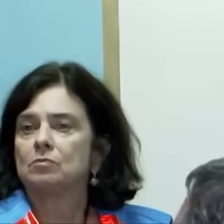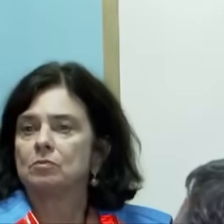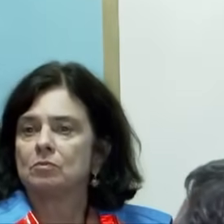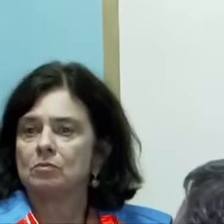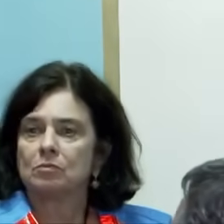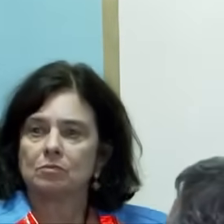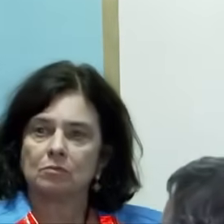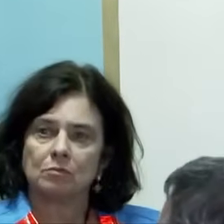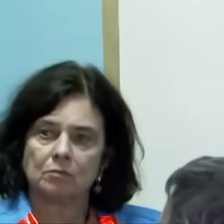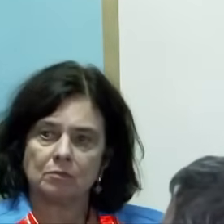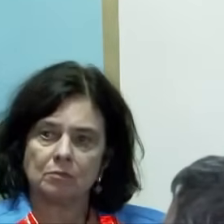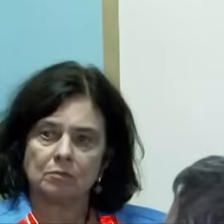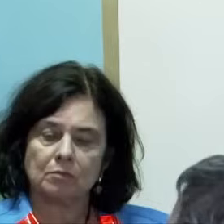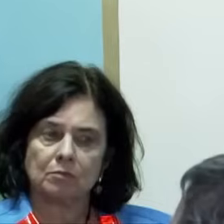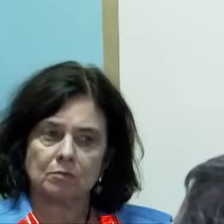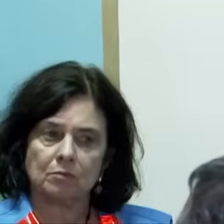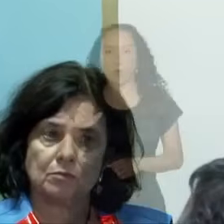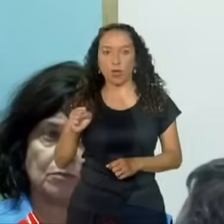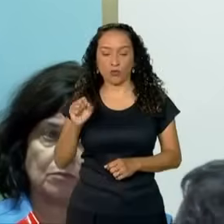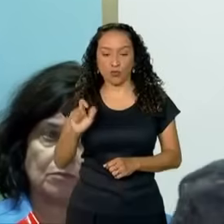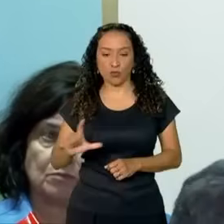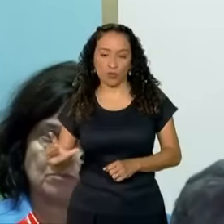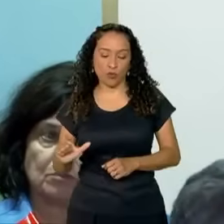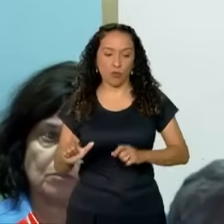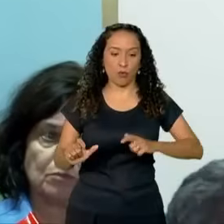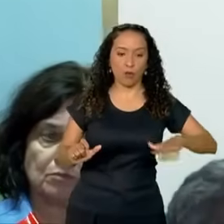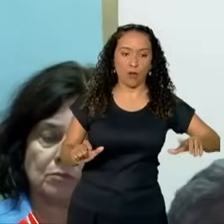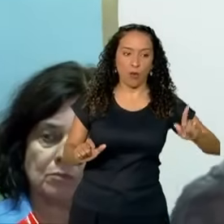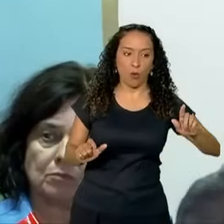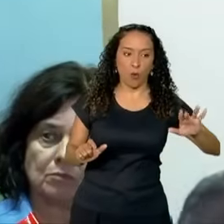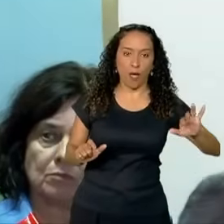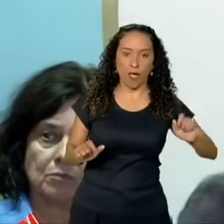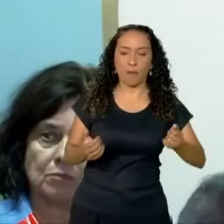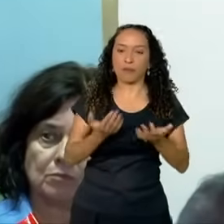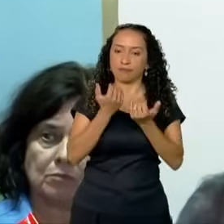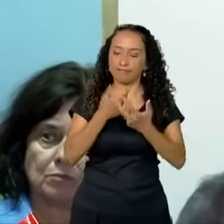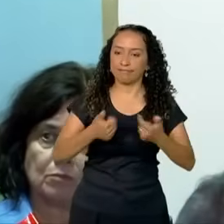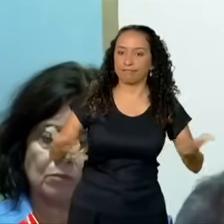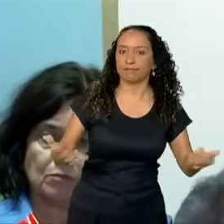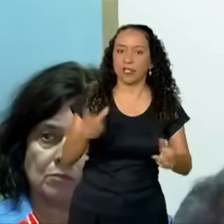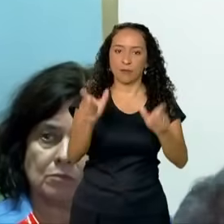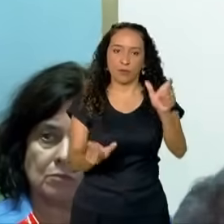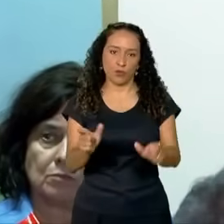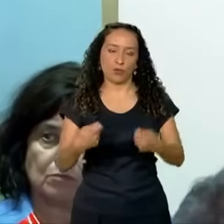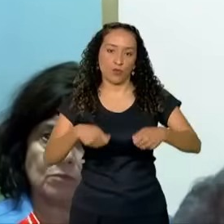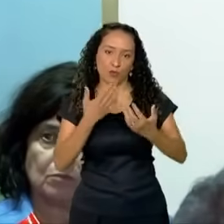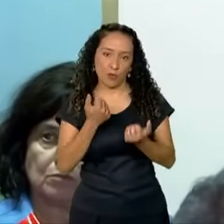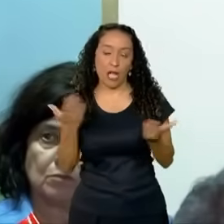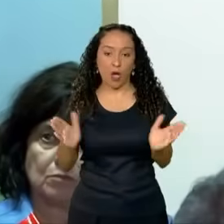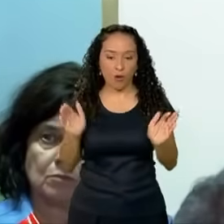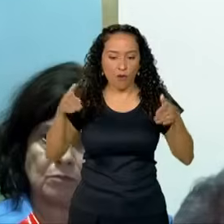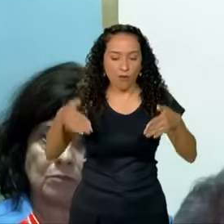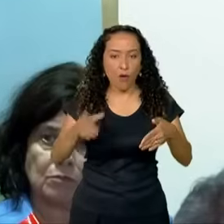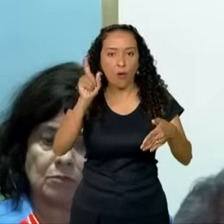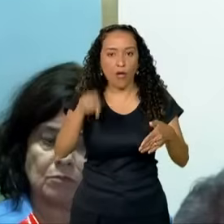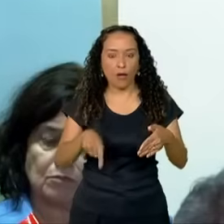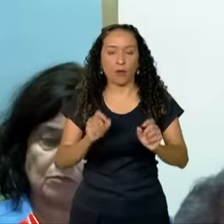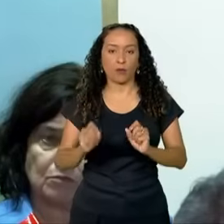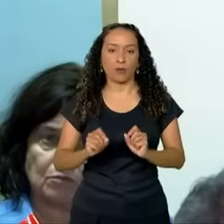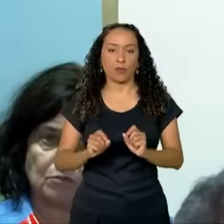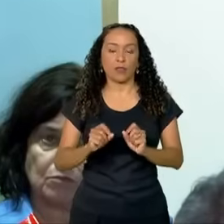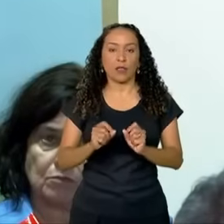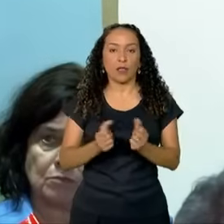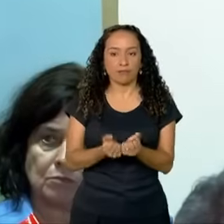entre Eldorado do Sul e Guaíba para alimentar aquelas pessoas. Então, o nosso foco agora passa a ser